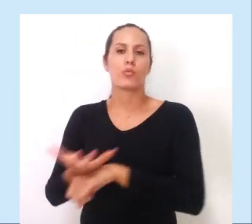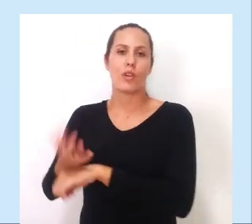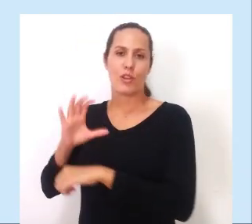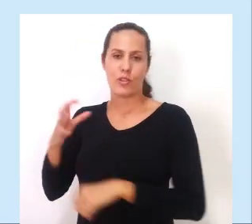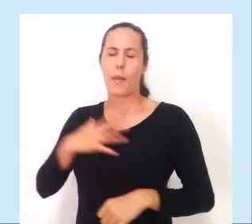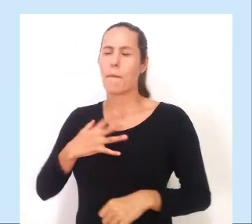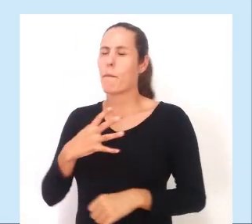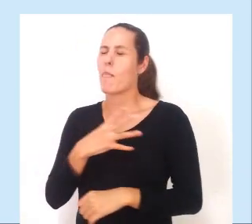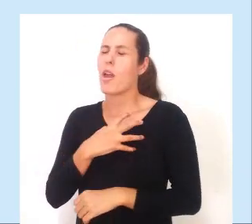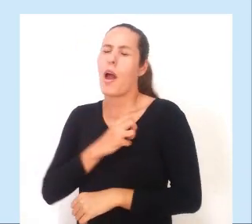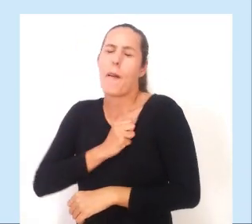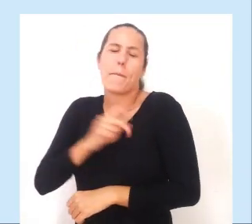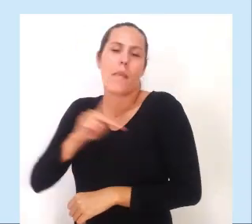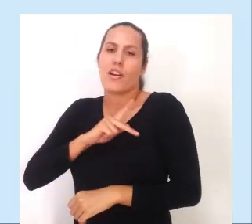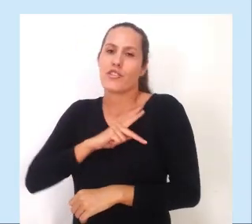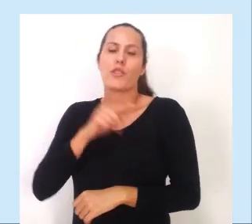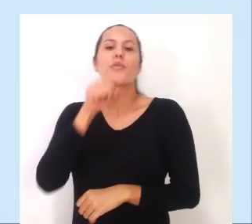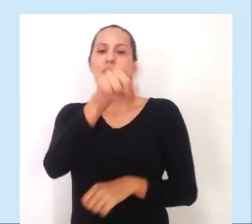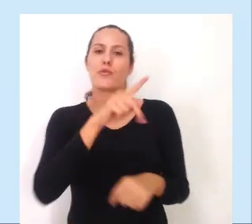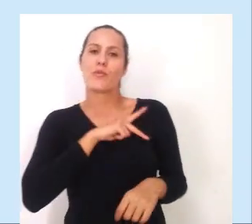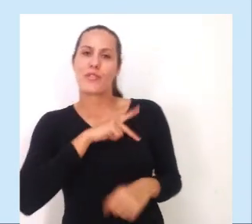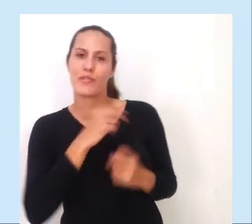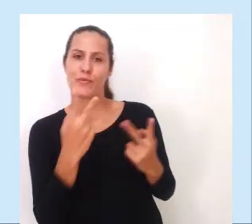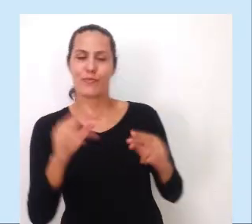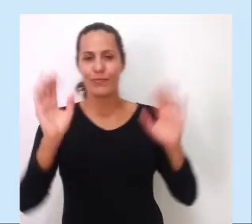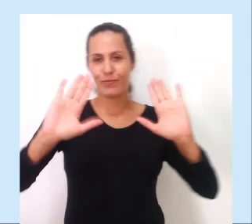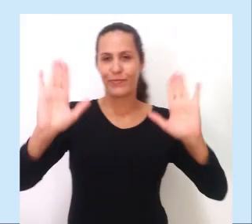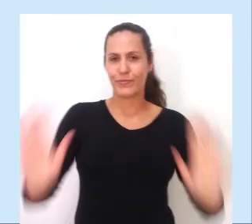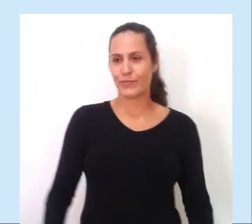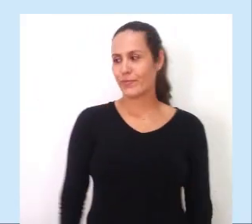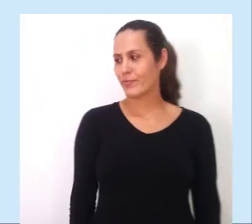estudar outros assuntos de ciências, que é a minha paixão e a sua paixão.